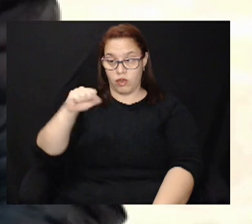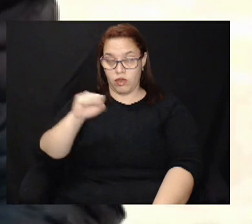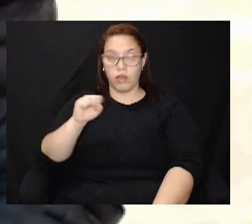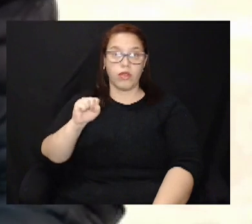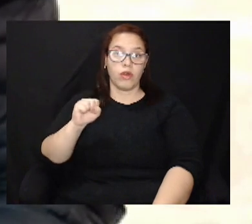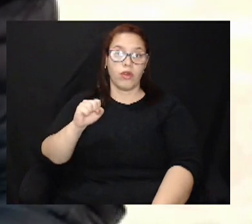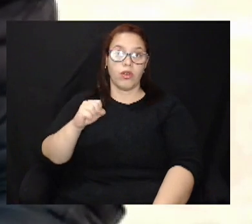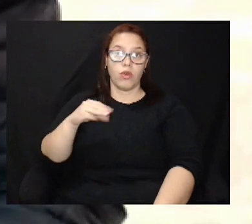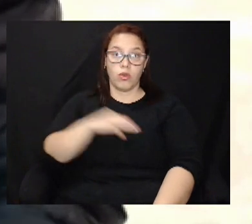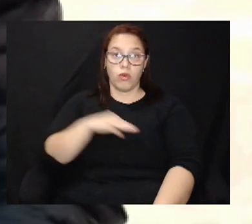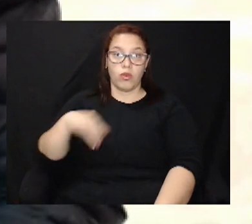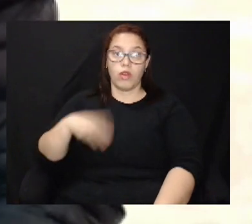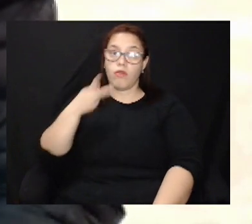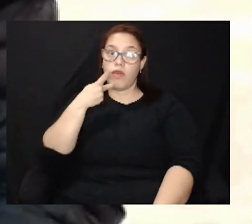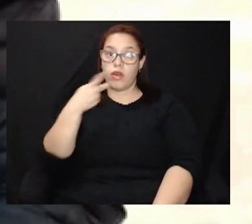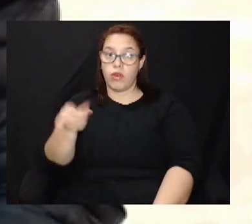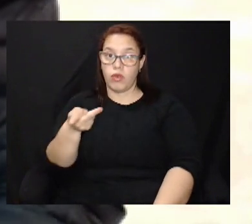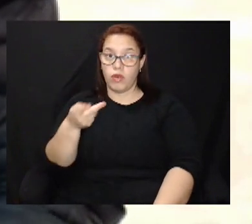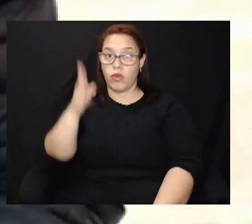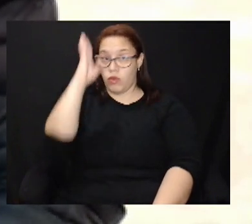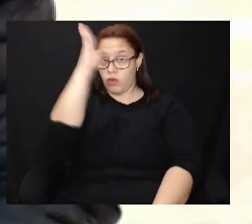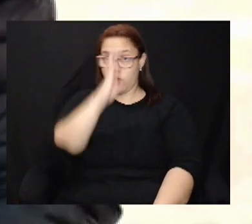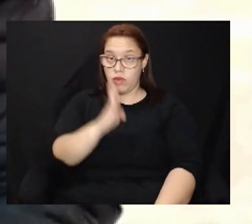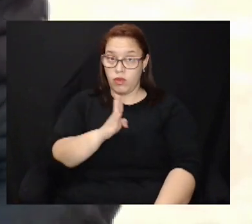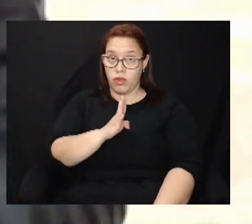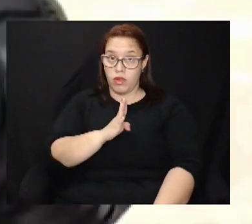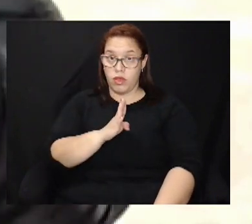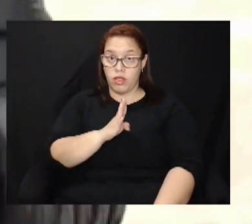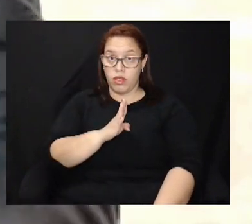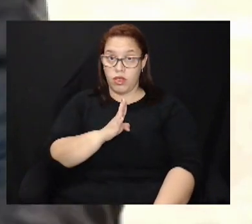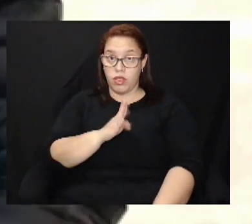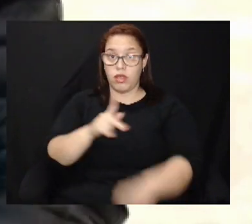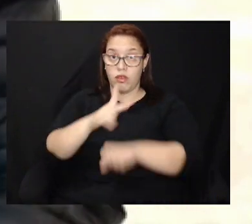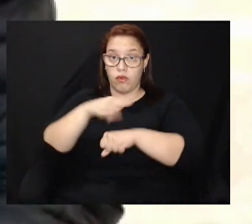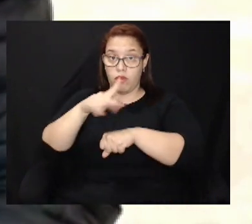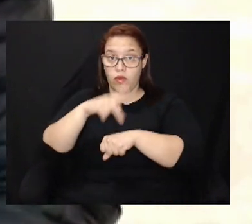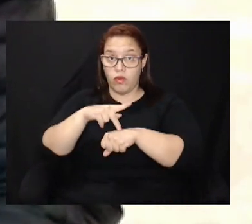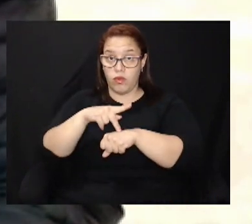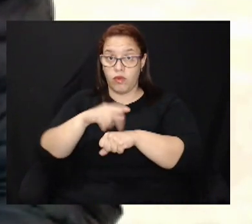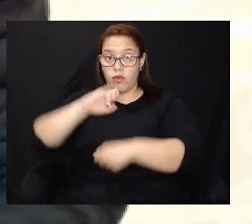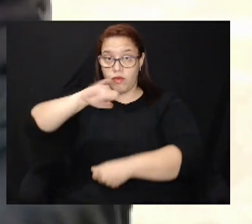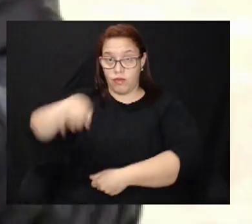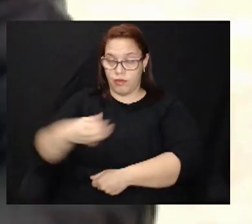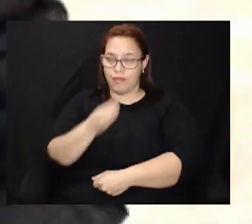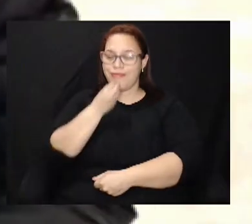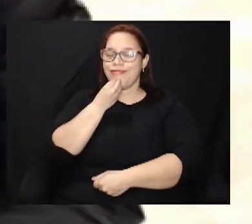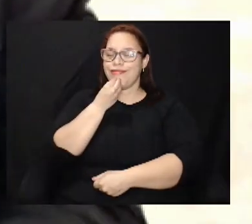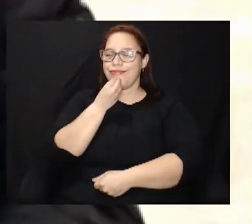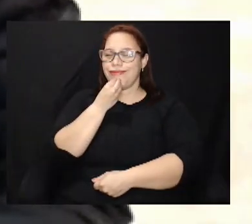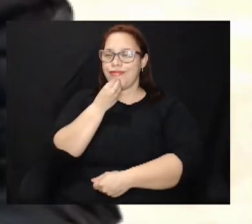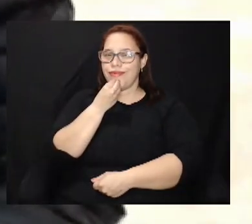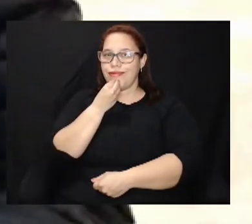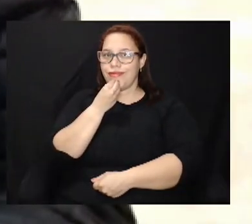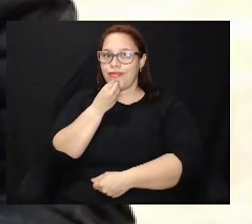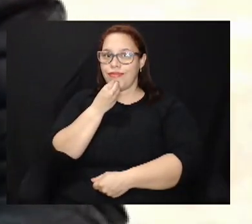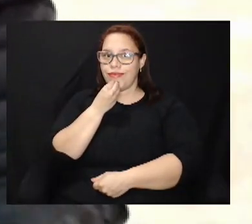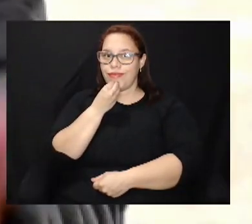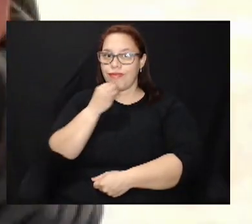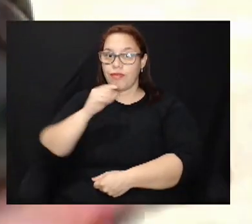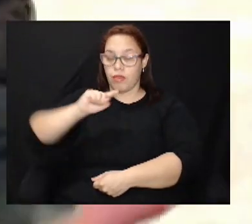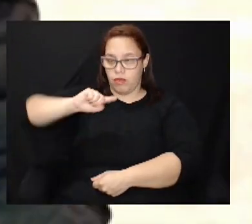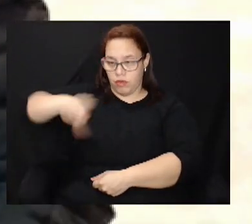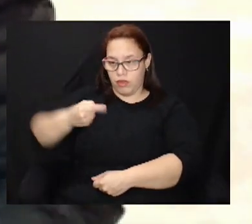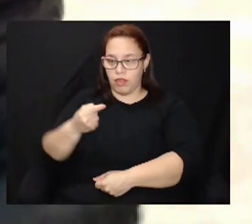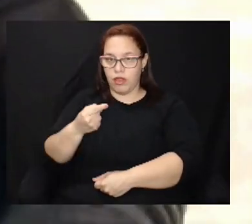dizia assim, o Brasil é o país das oportunidades. Aí botou uma vírgula,